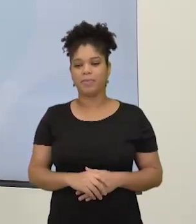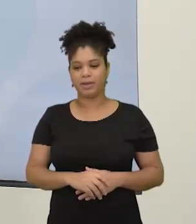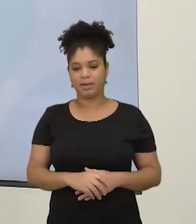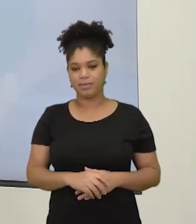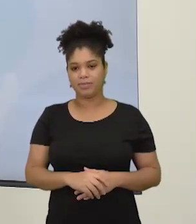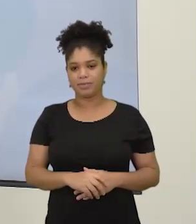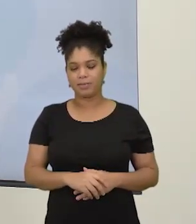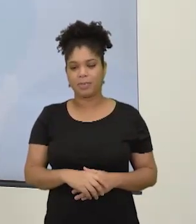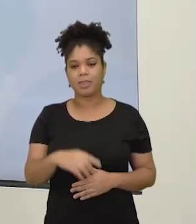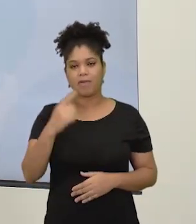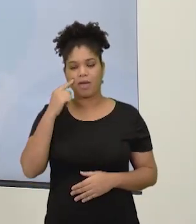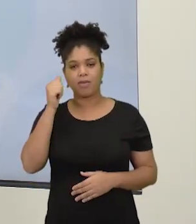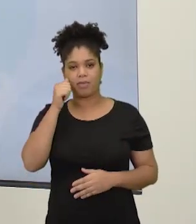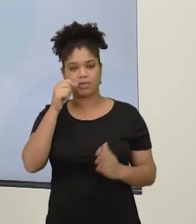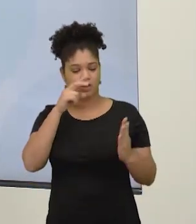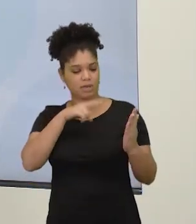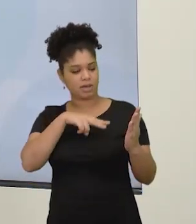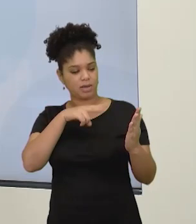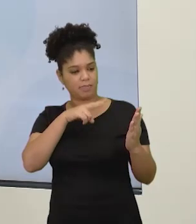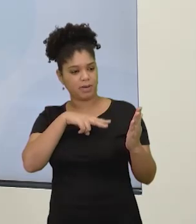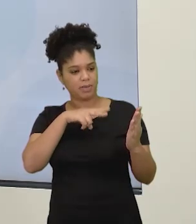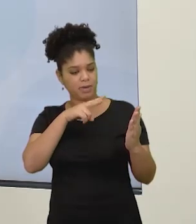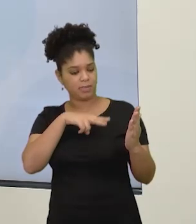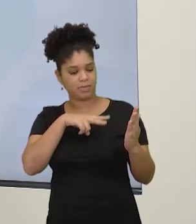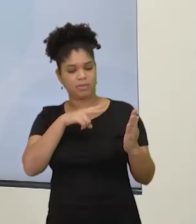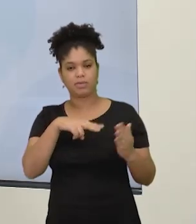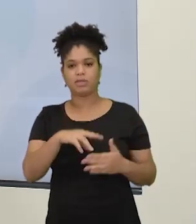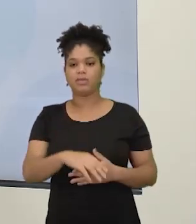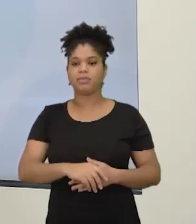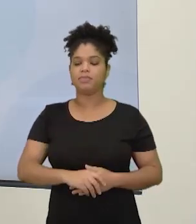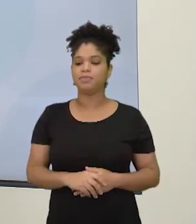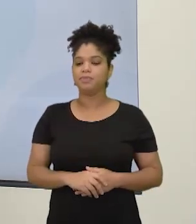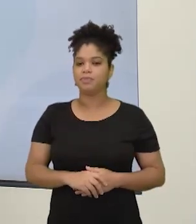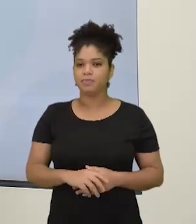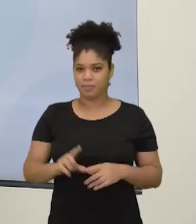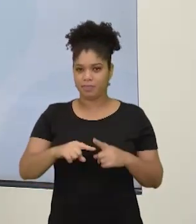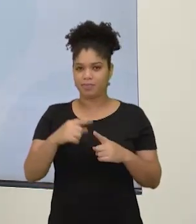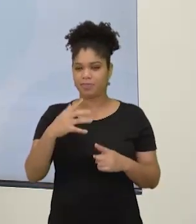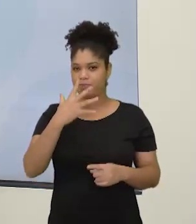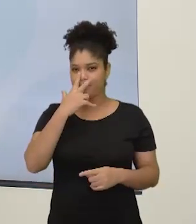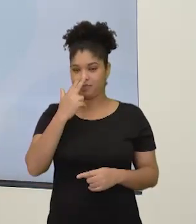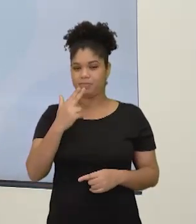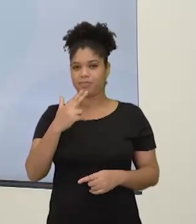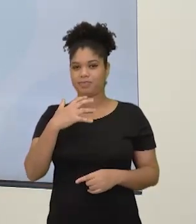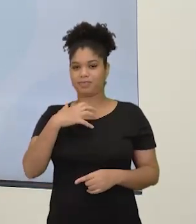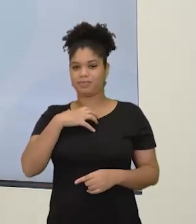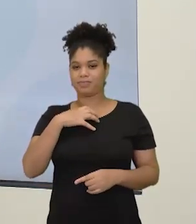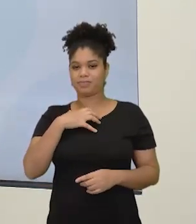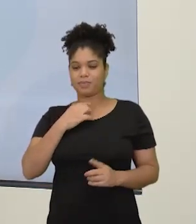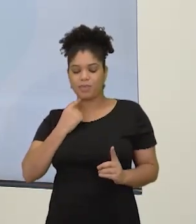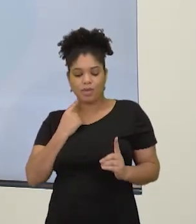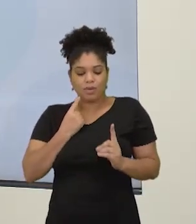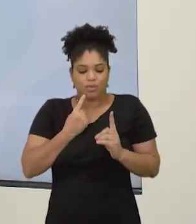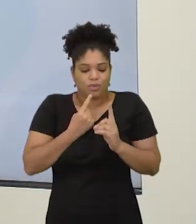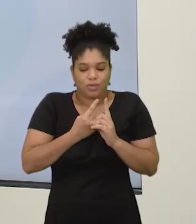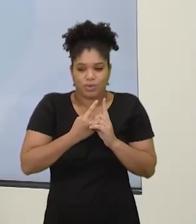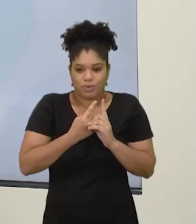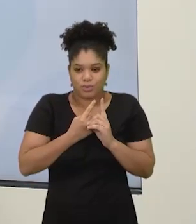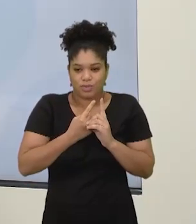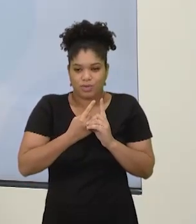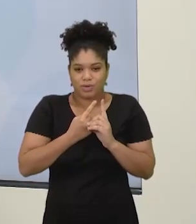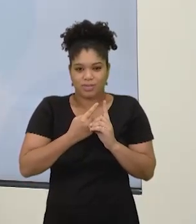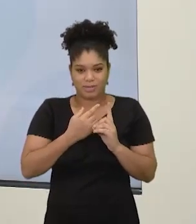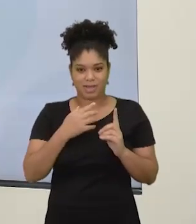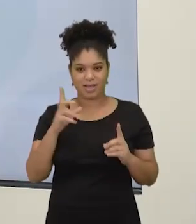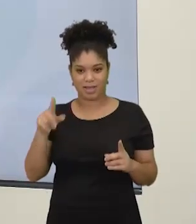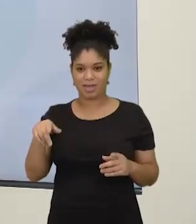que for ler o livro naquele momento fosse a mulher, ou seja, olha como isso aproxima o escritor do leitor. A